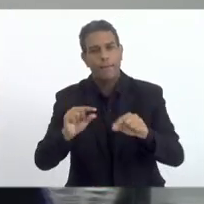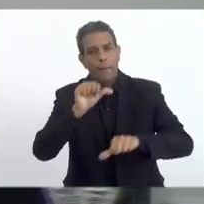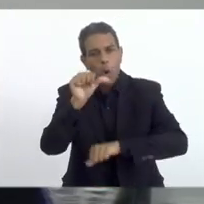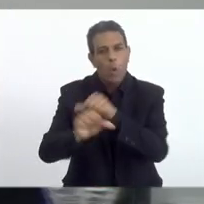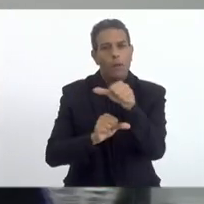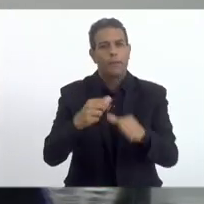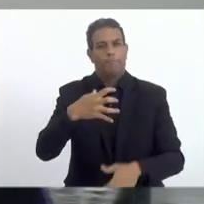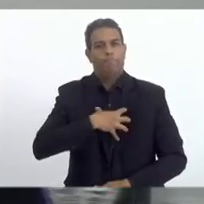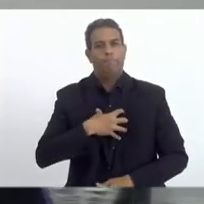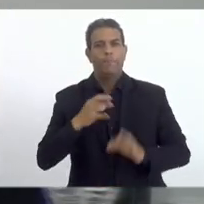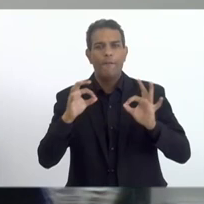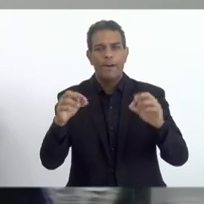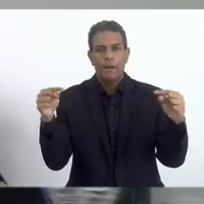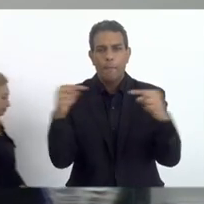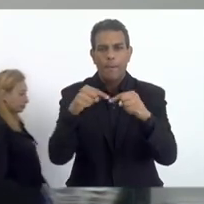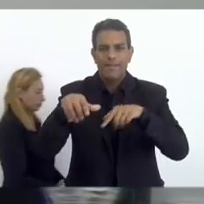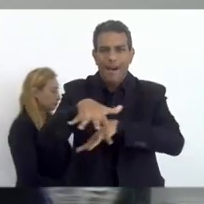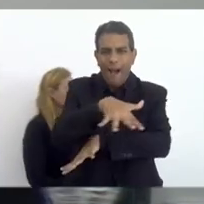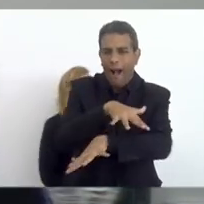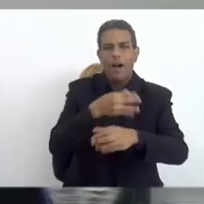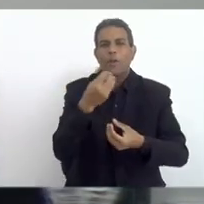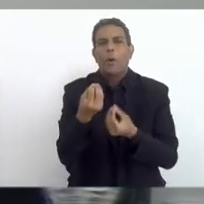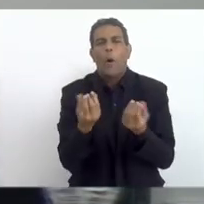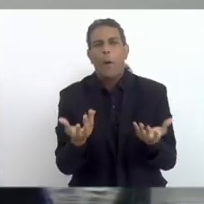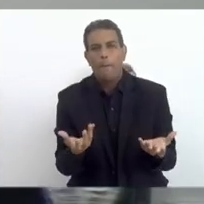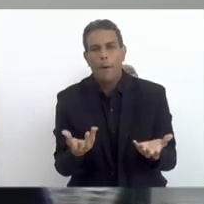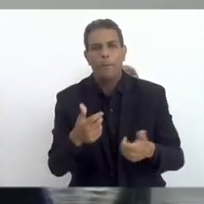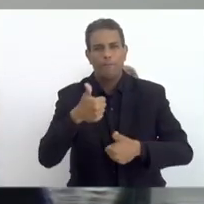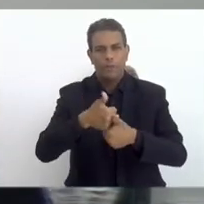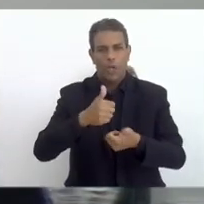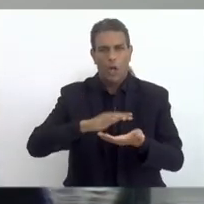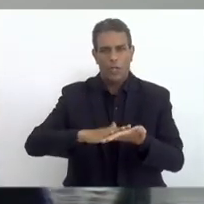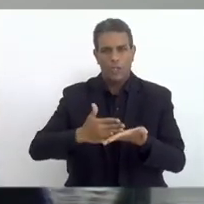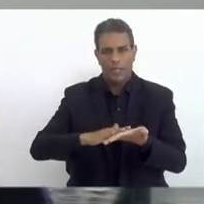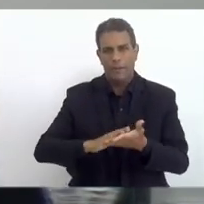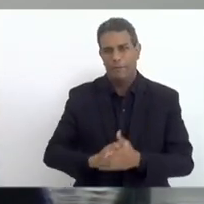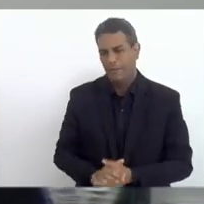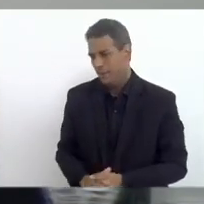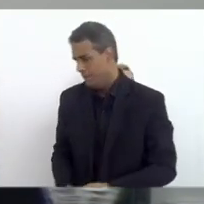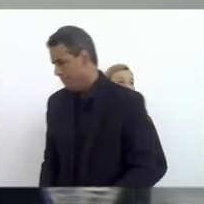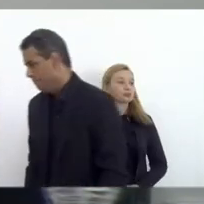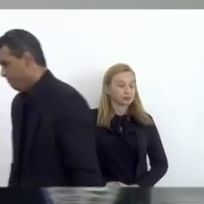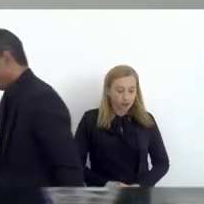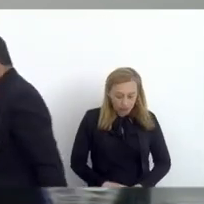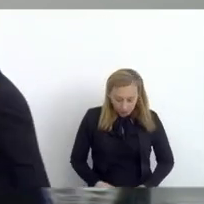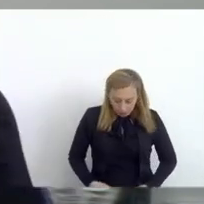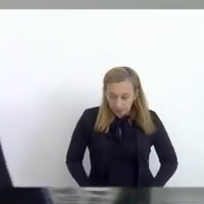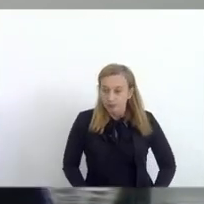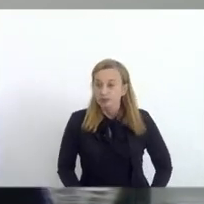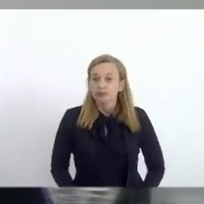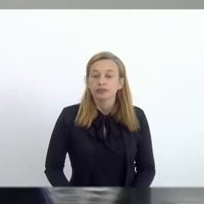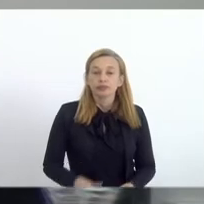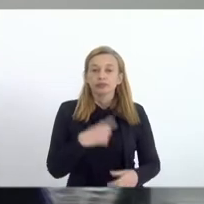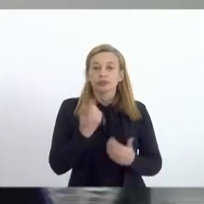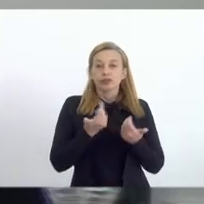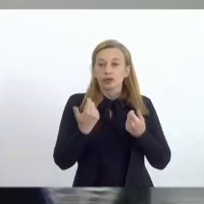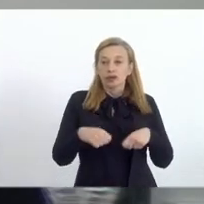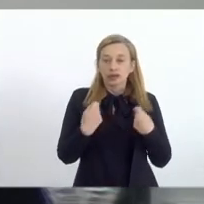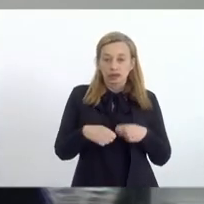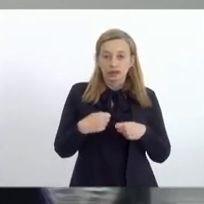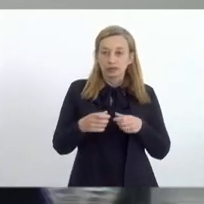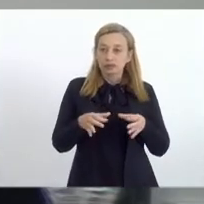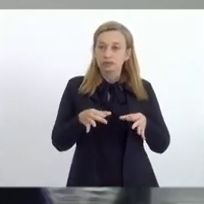mudança efetivamente dessa nomenclatura, tá? Mas isso a gente precisa